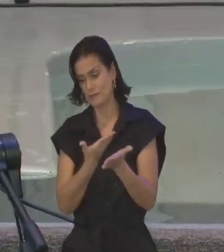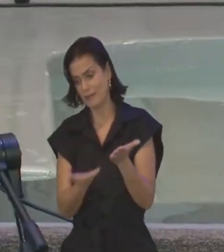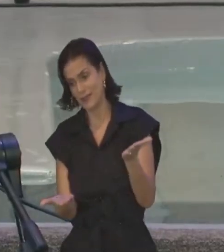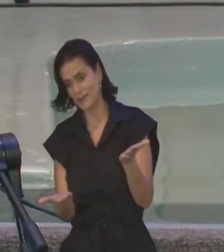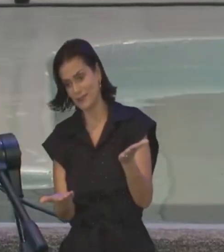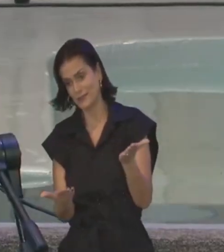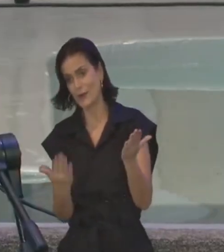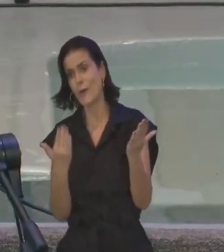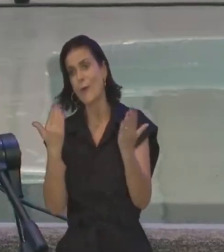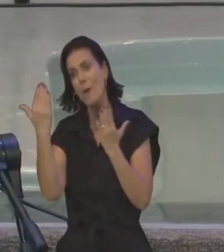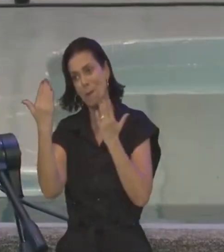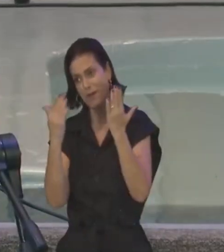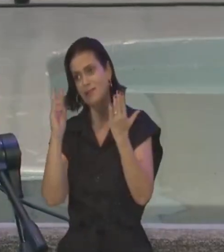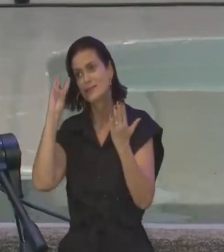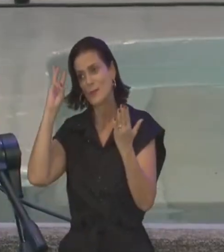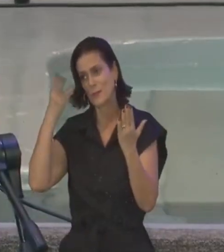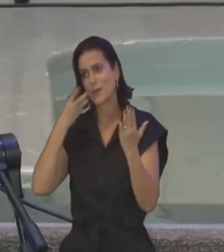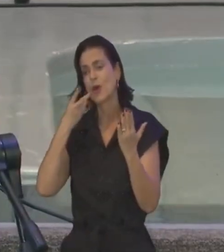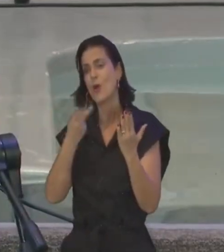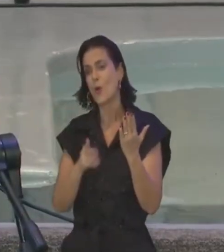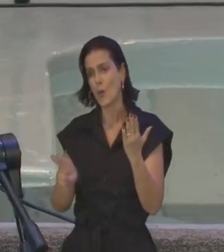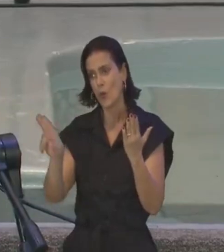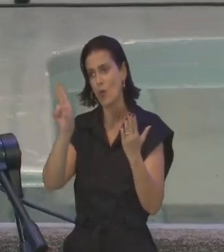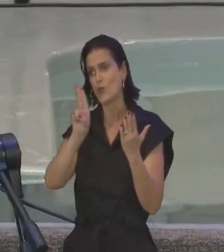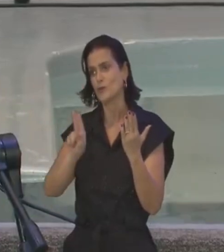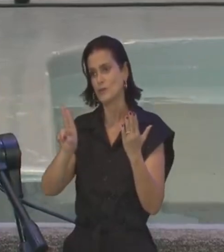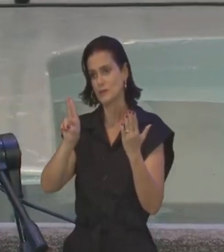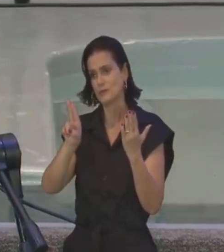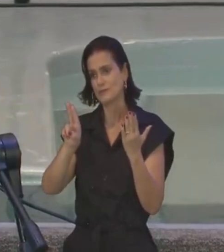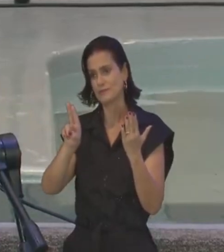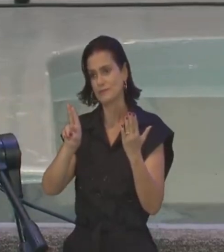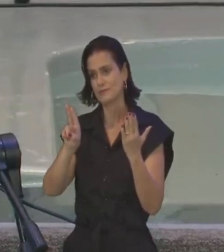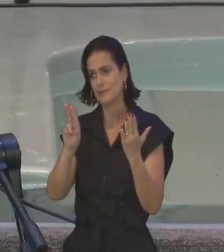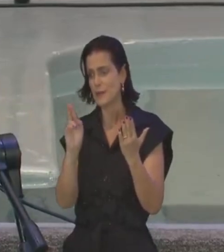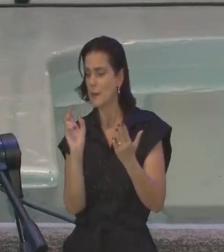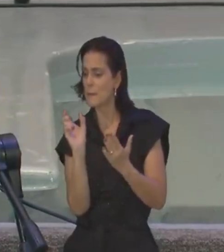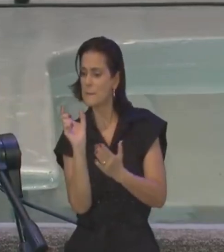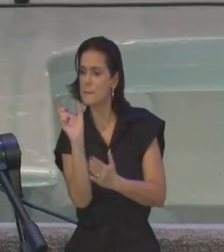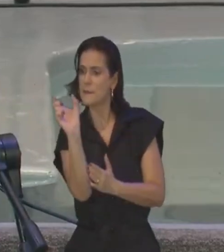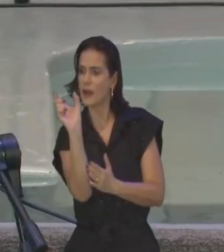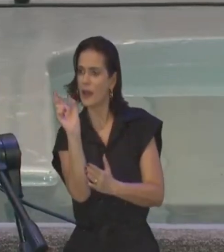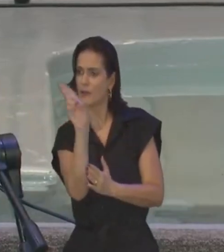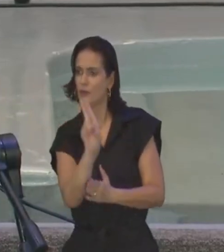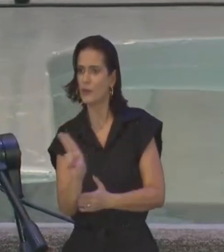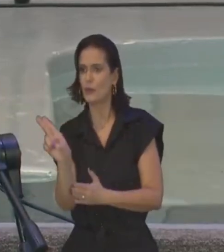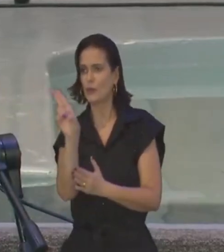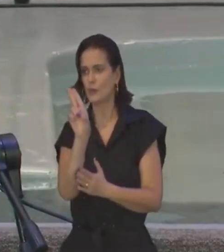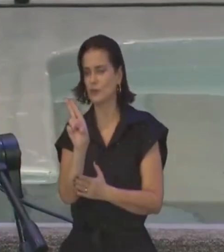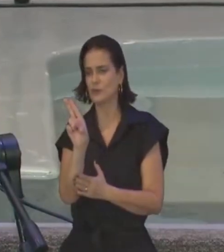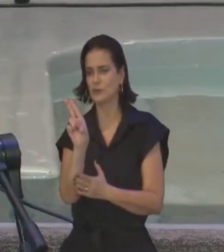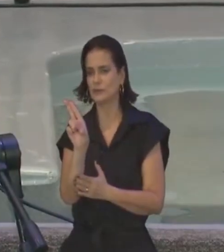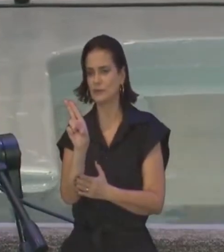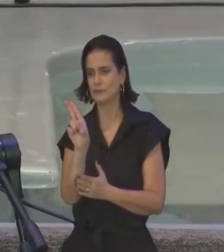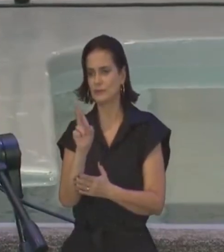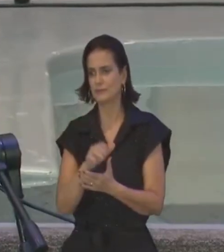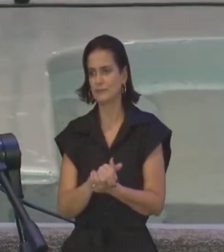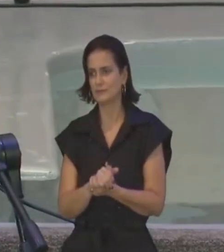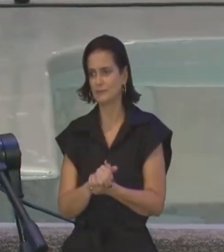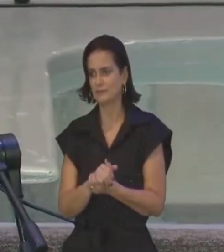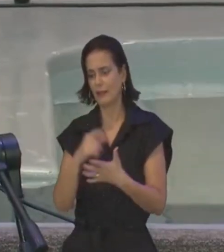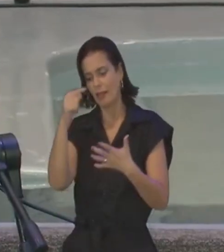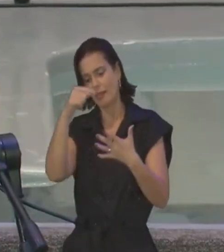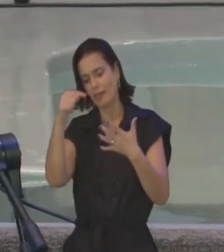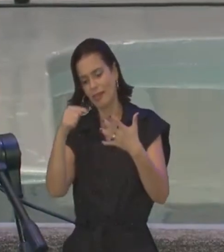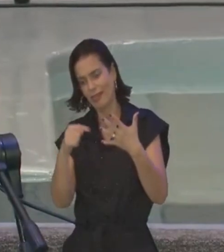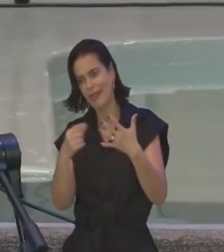isso o profeta utiliza esta palavra, ele se utiliza desses